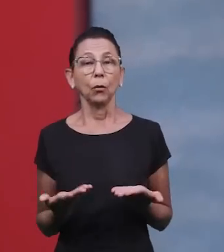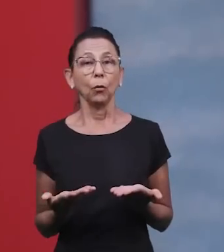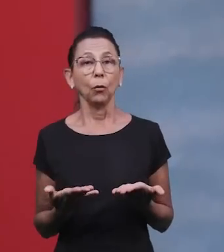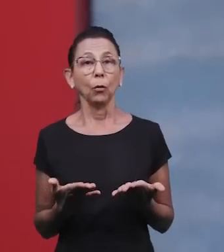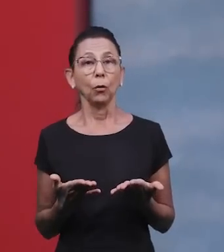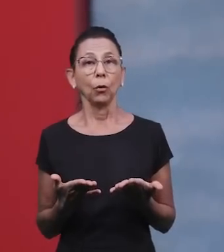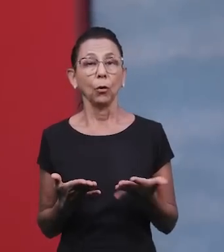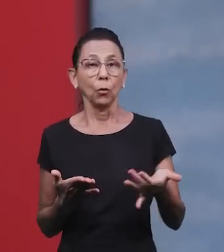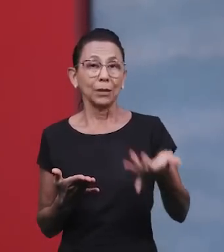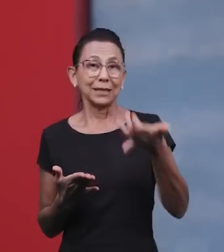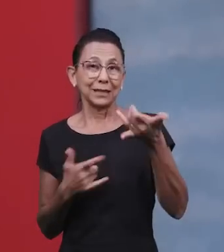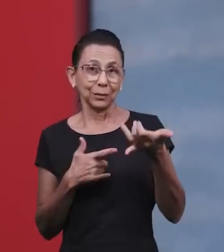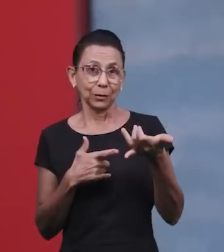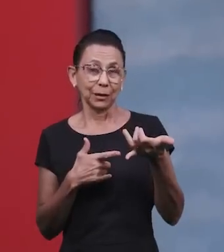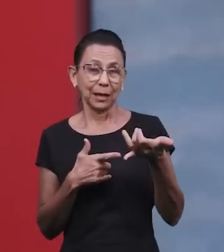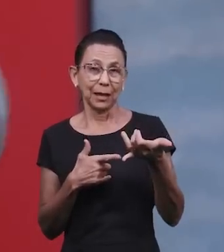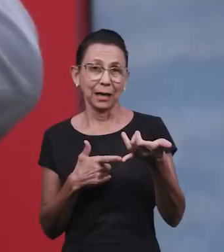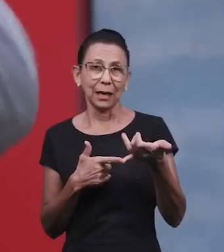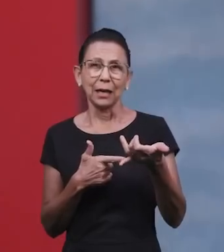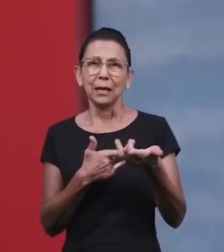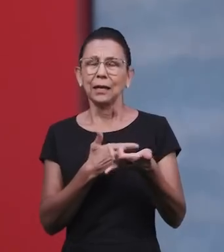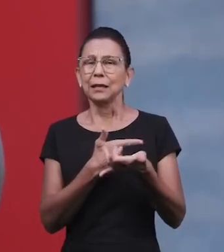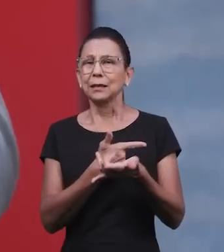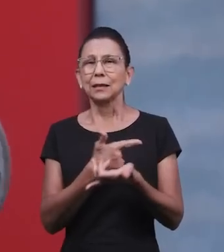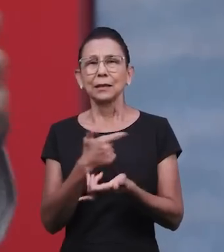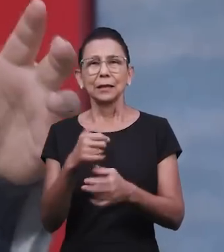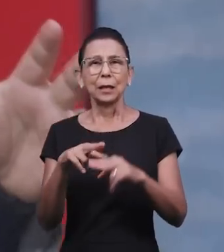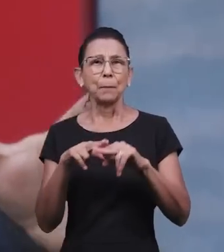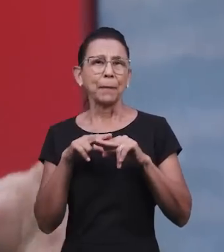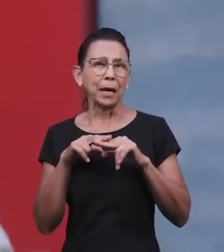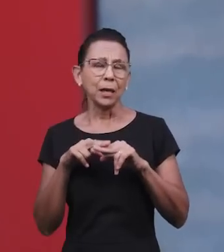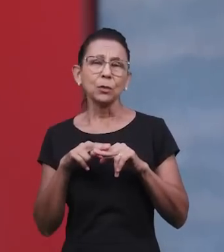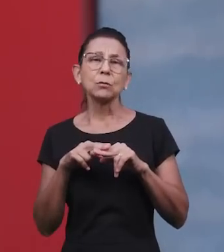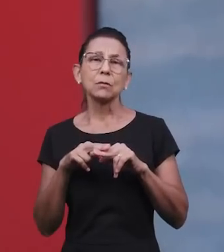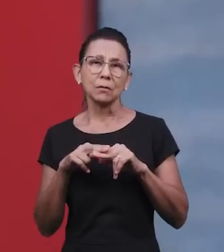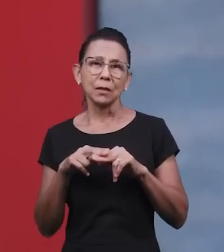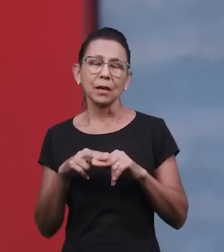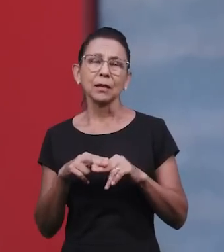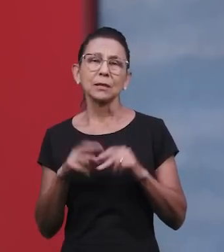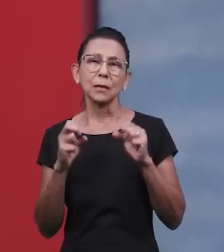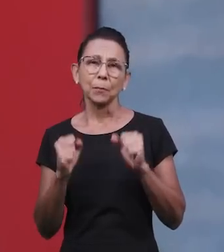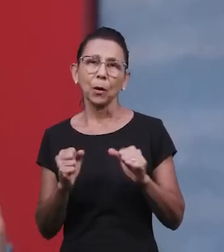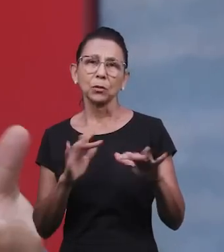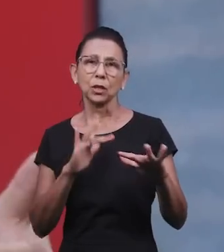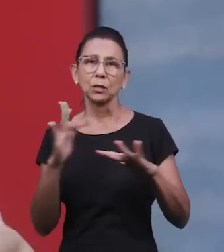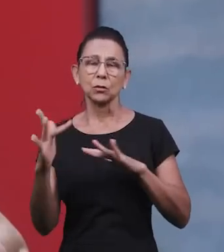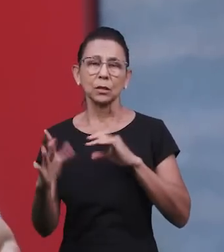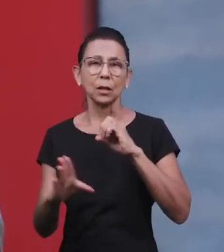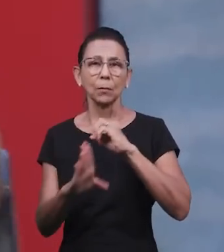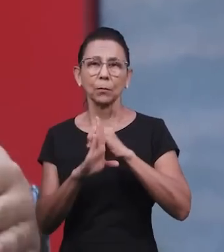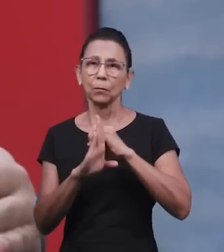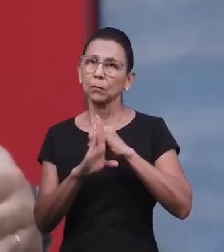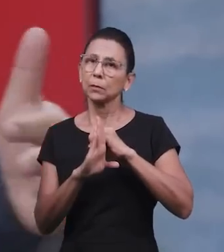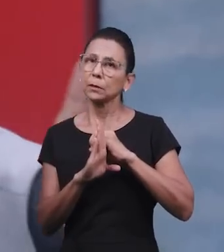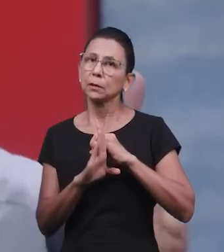consegue programar, olha, de que hora, bloqueia a rede social em determinado momento. Mas é claro que o